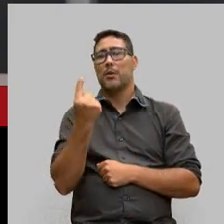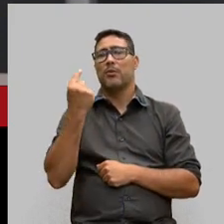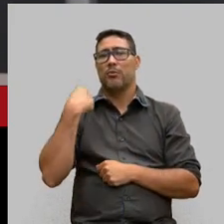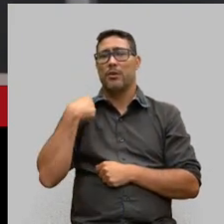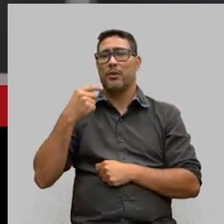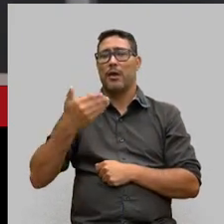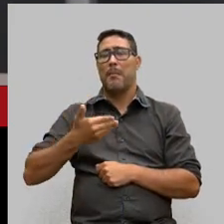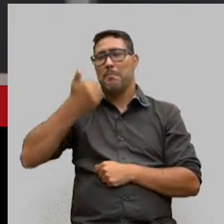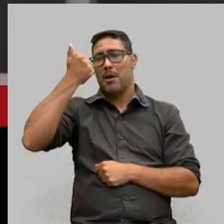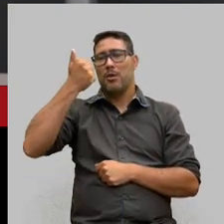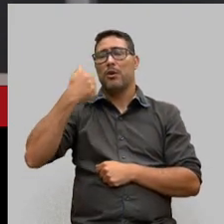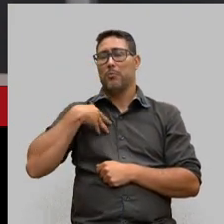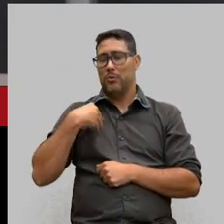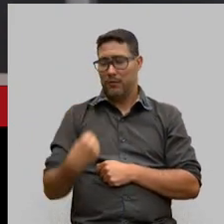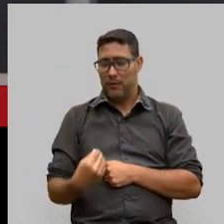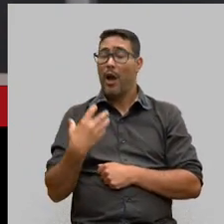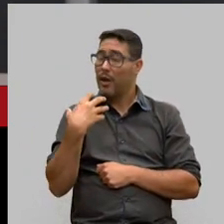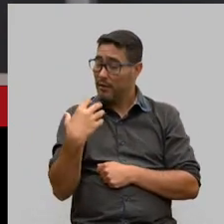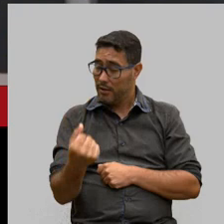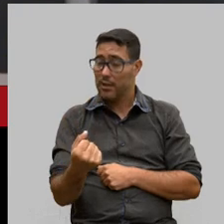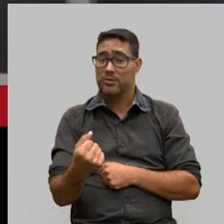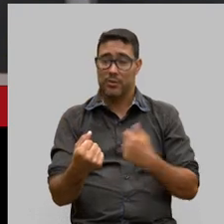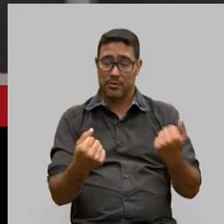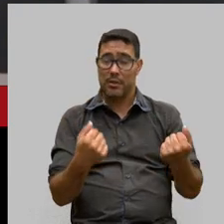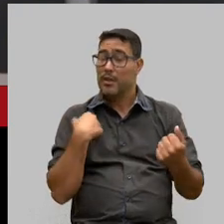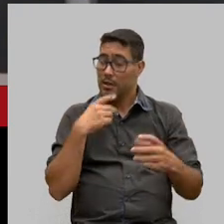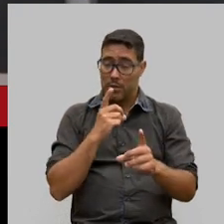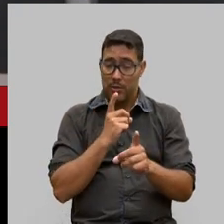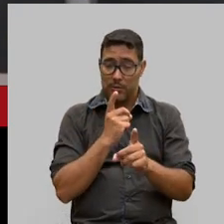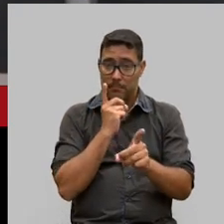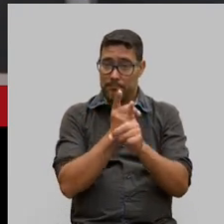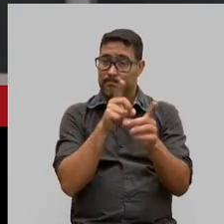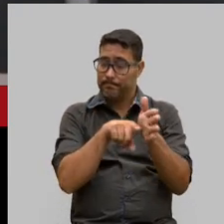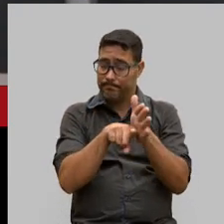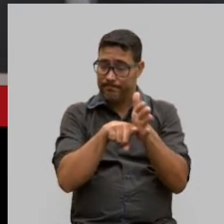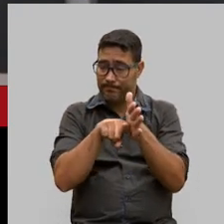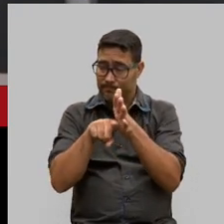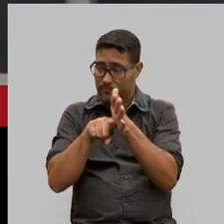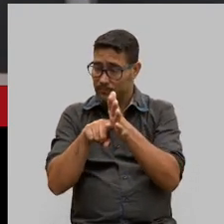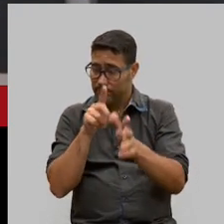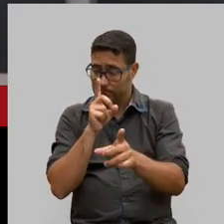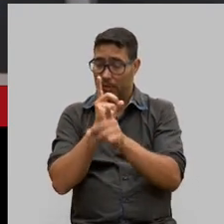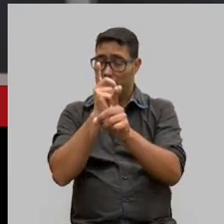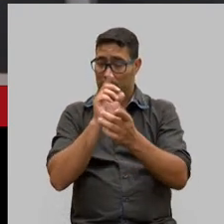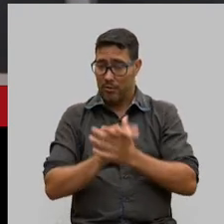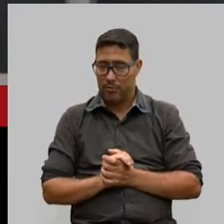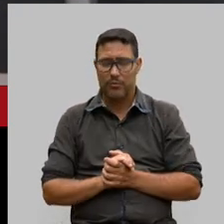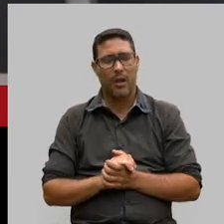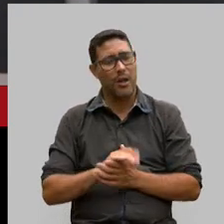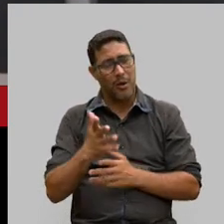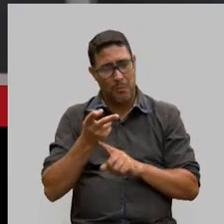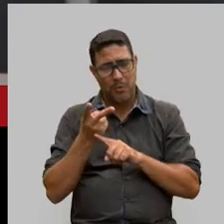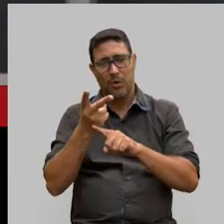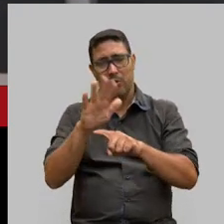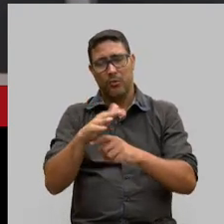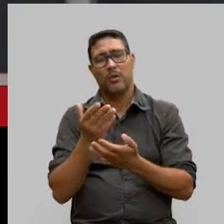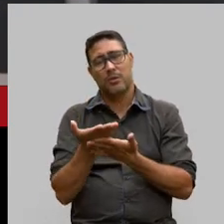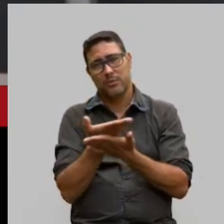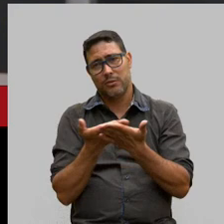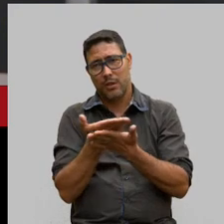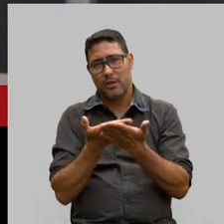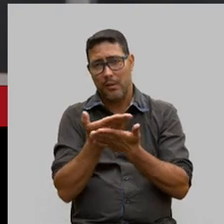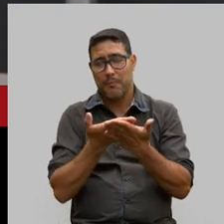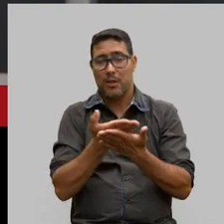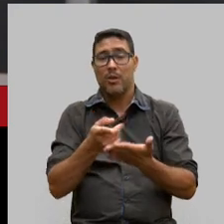filhos aceitem né Assim que o diagnóstico vier trabalhem na questão do tratamento para que eles tenham um